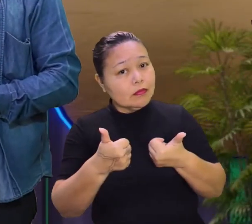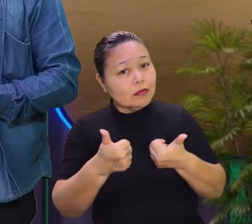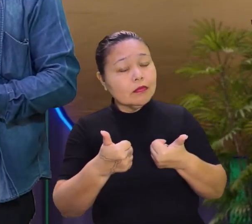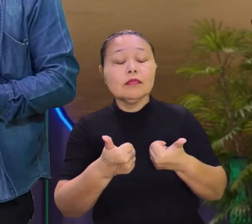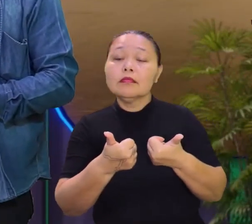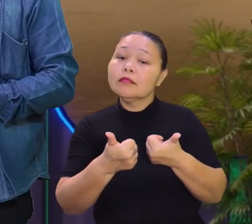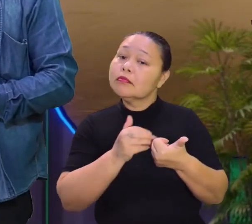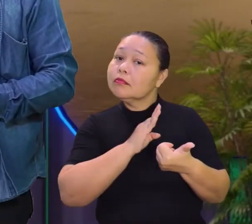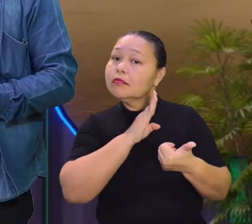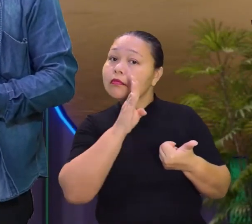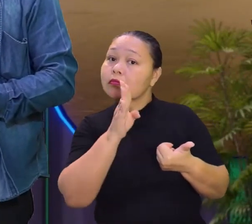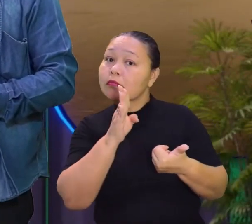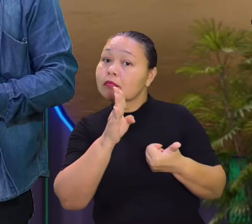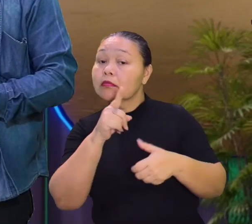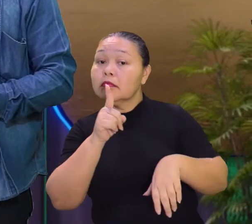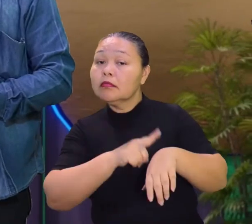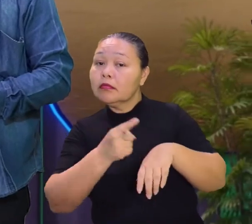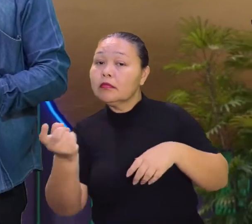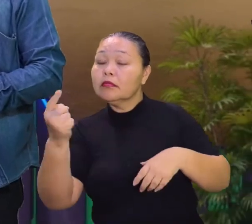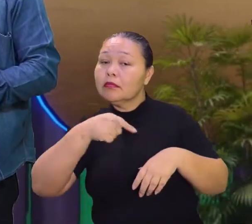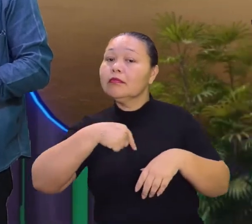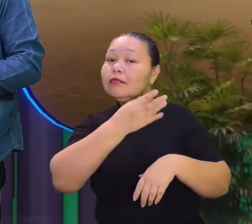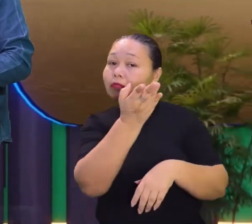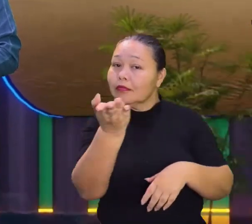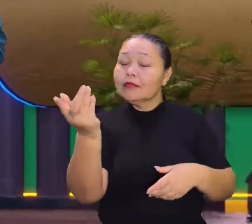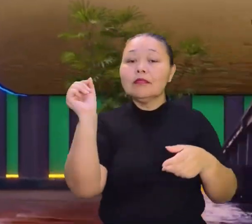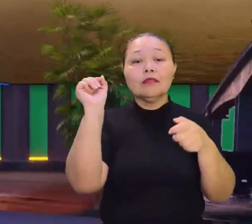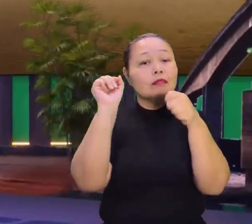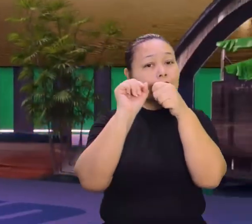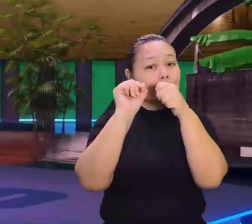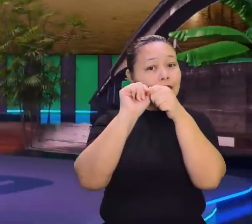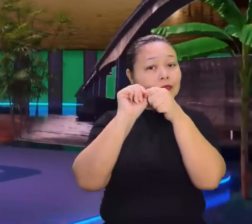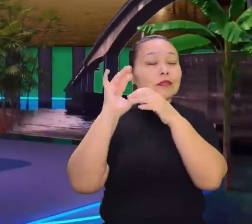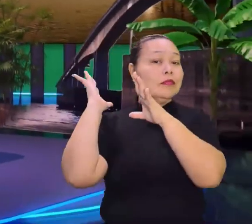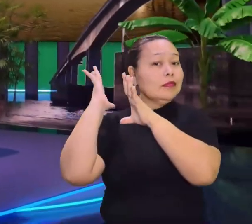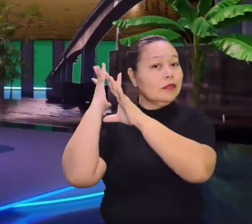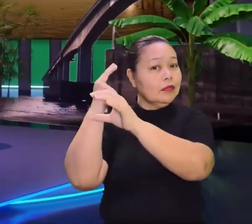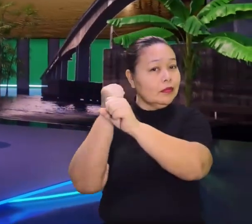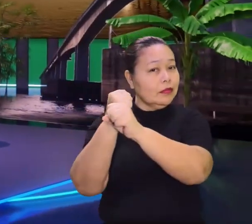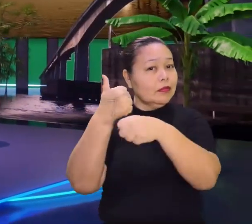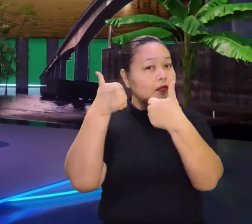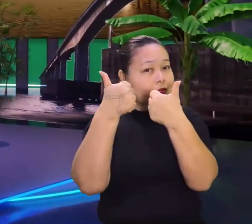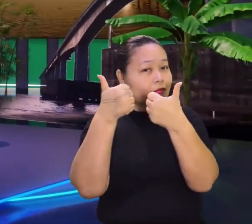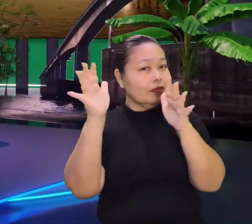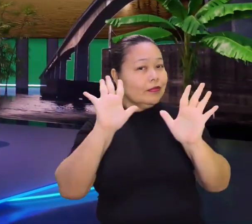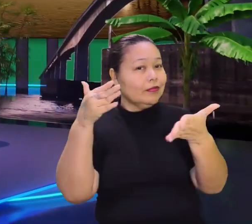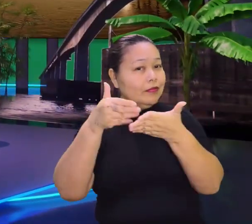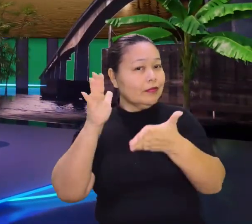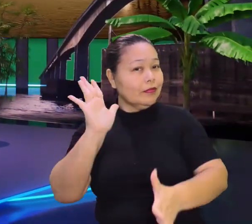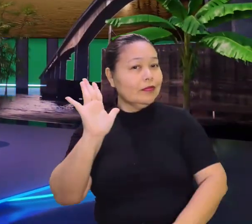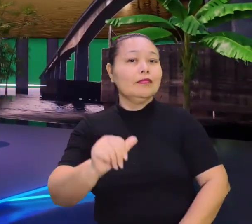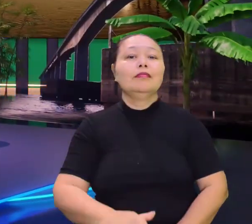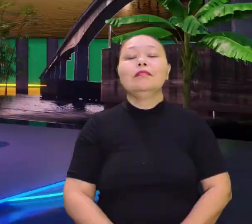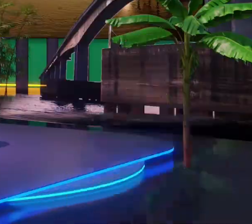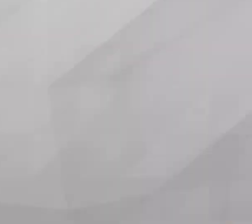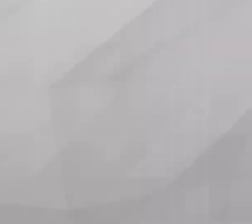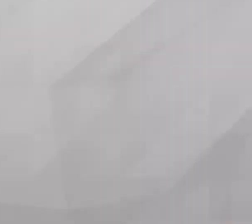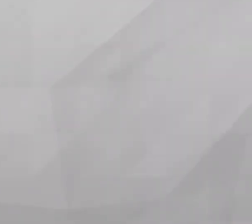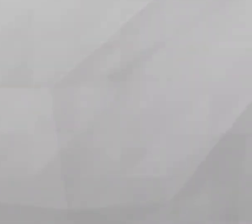a gente vai, mas a gente volta aí com vocês para fazer a revisão. Valeu, galera. Até mais. Tchau. Tchau.